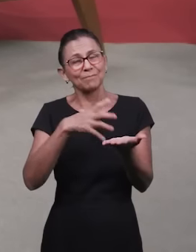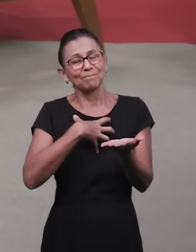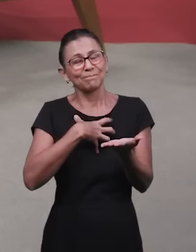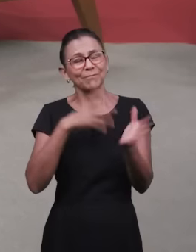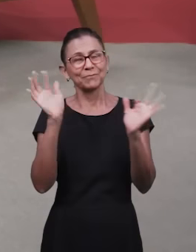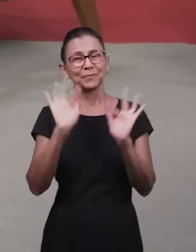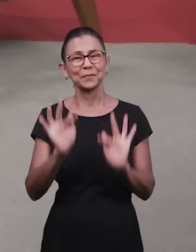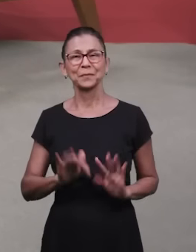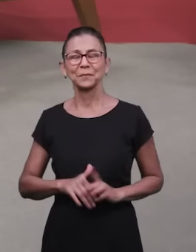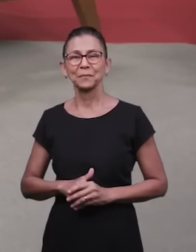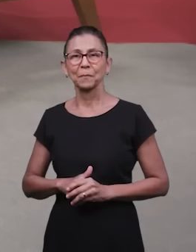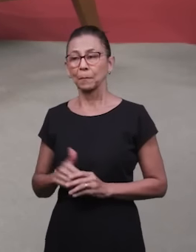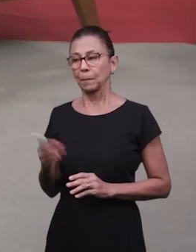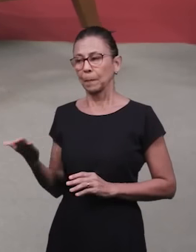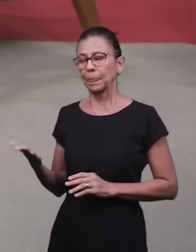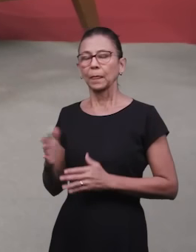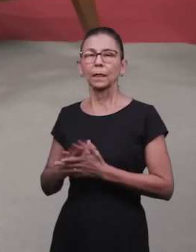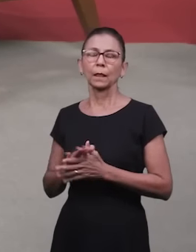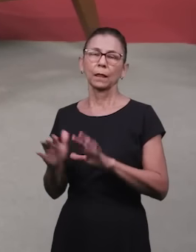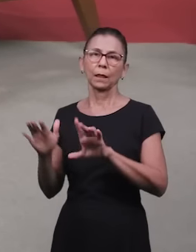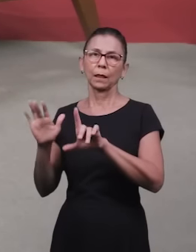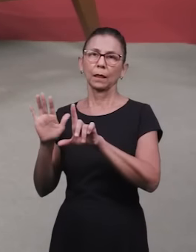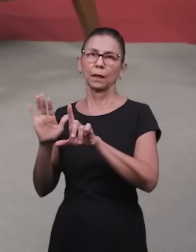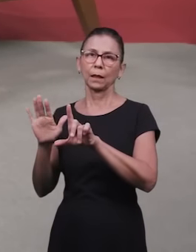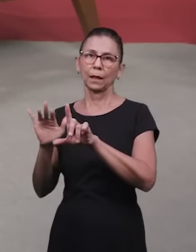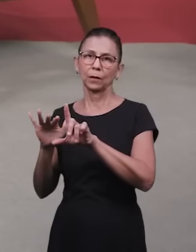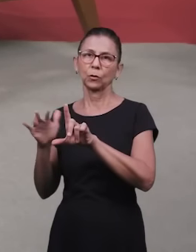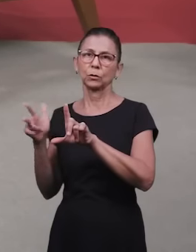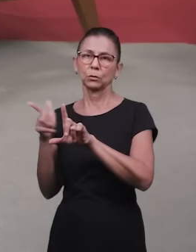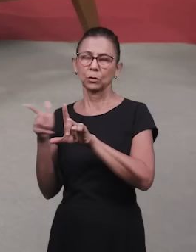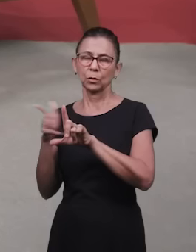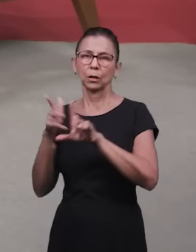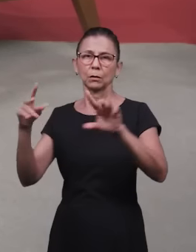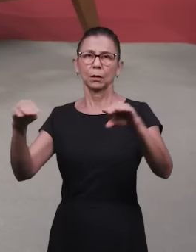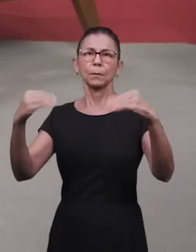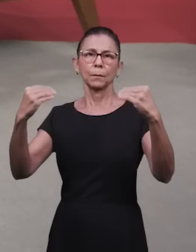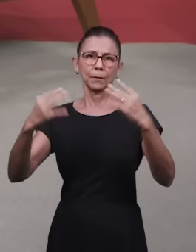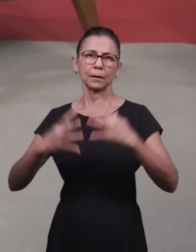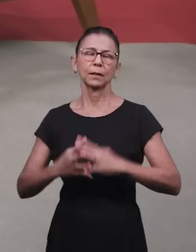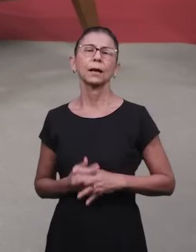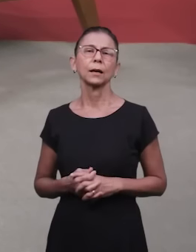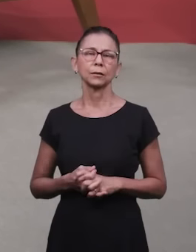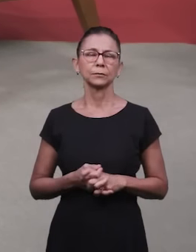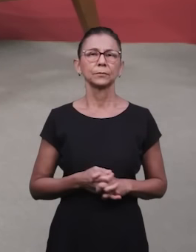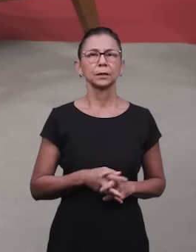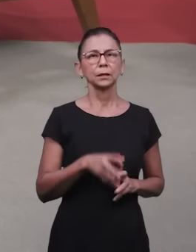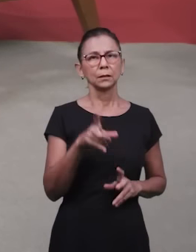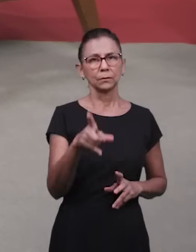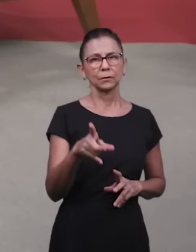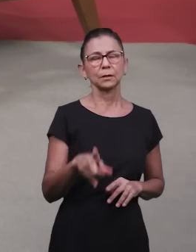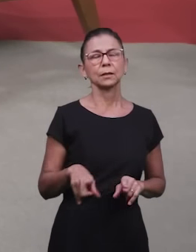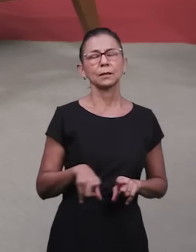Está aí. É só apontar a câmera para esse QR Code e falar com a gente, mandar para a gente. Vai ser uma bênção saber que você também